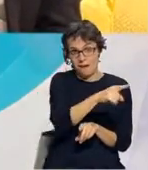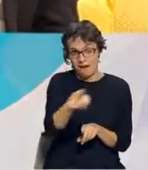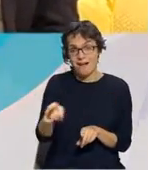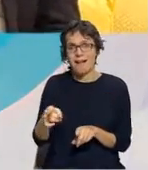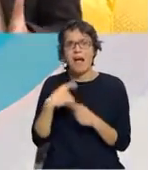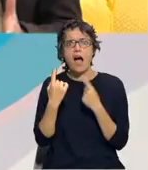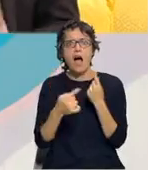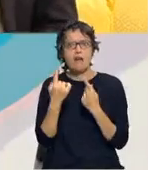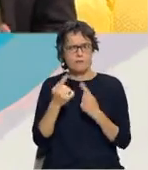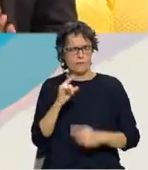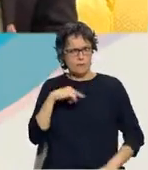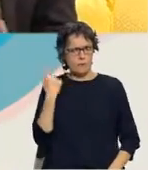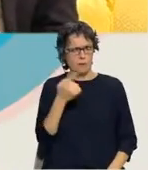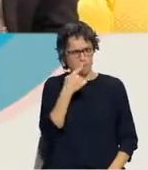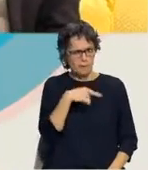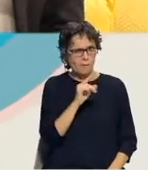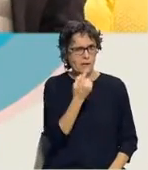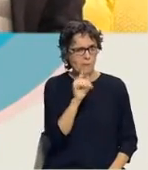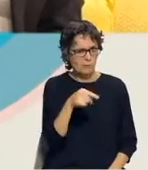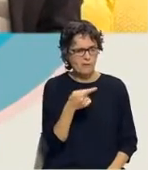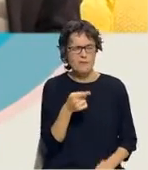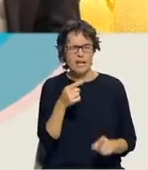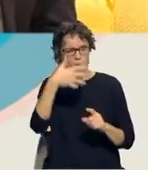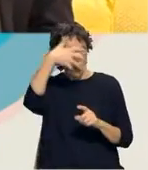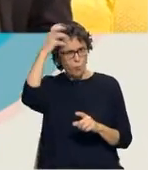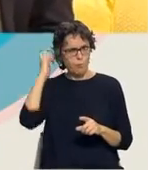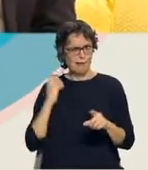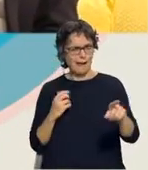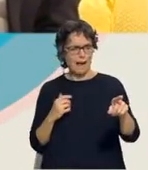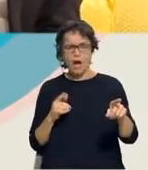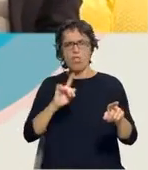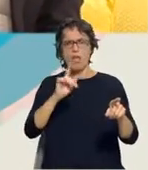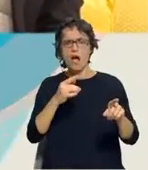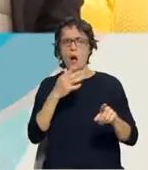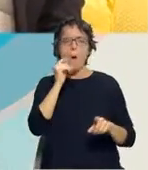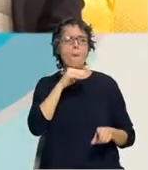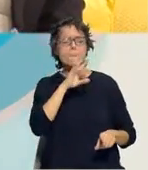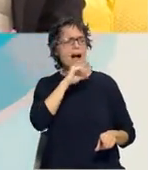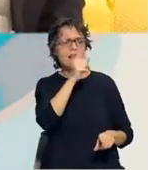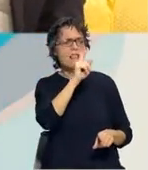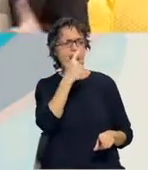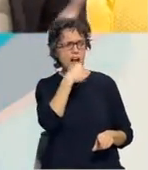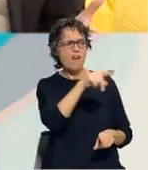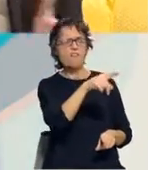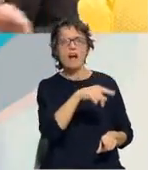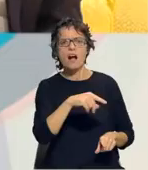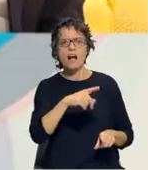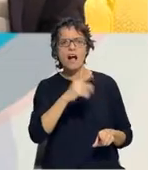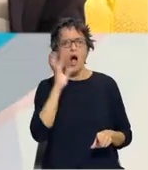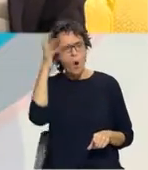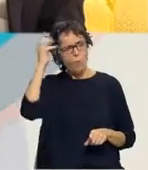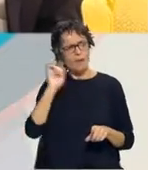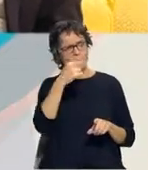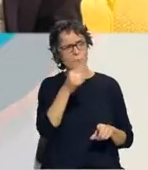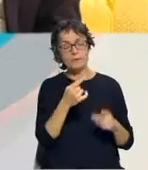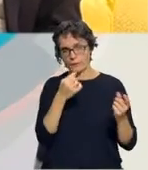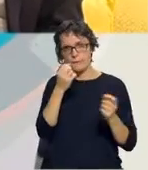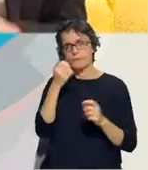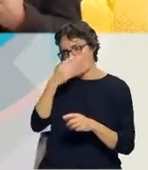nos enganamos numa vírgula. Eles dizem que não e é bem depois assim. Vem o leão. O leão não vem já. Exatamente. Esta primeira era de noite. Exatamente. Queres contar tu?